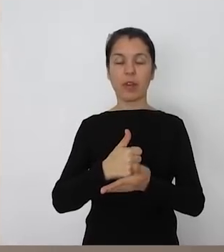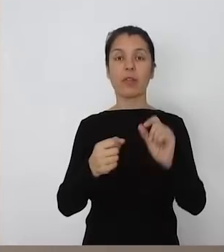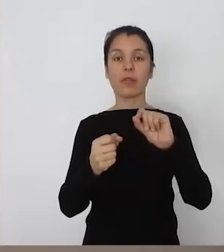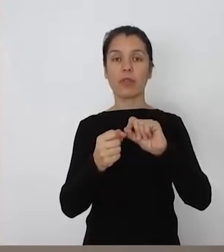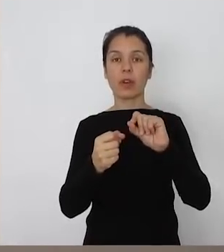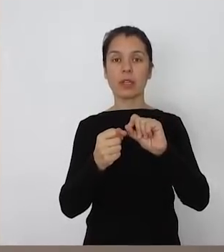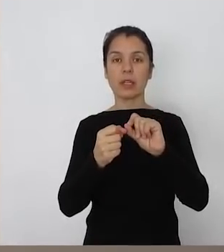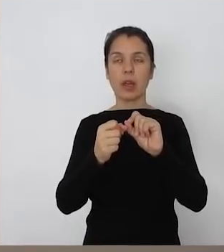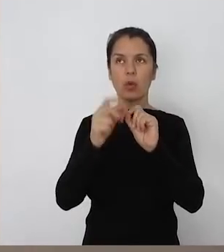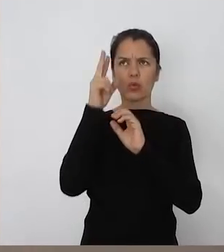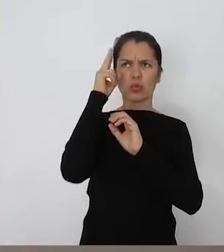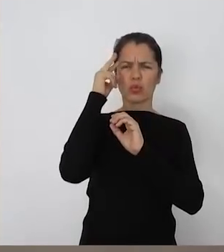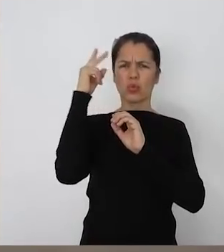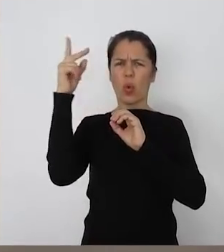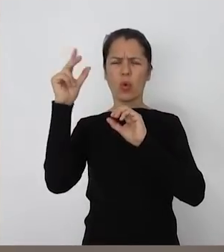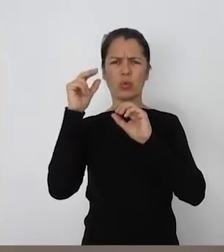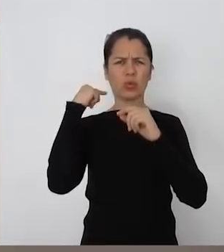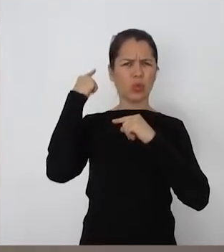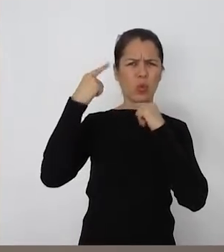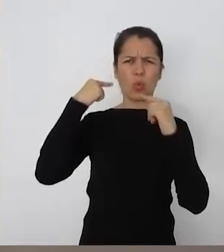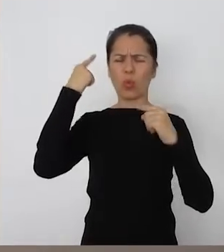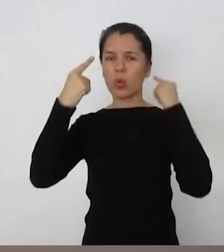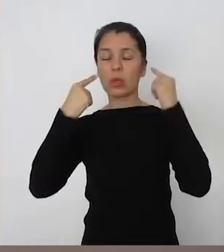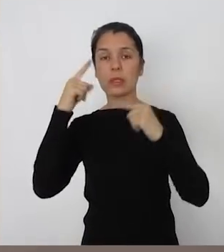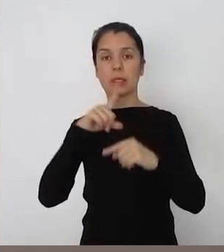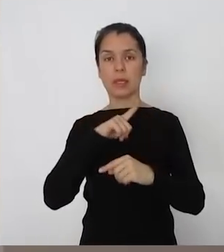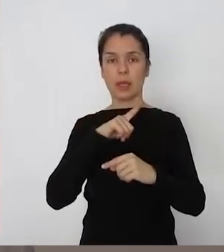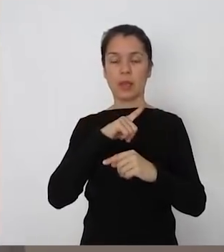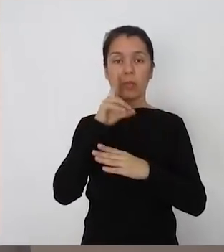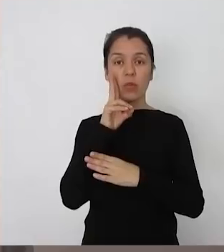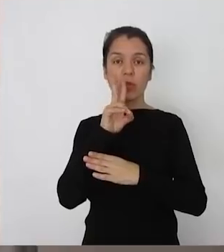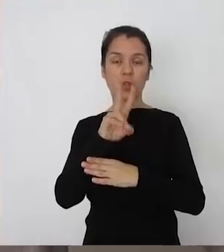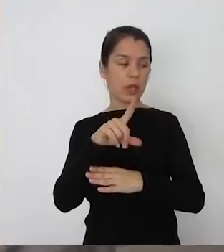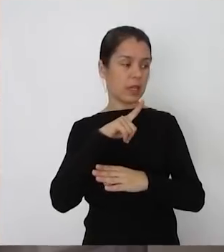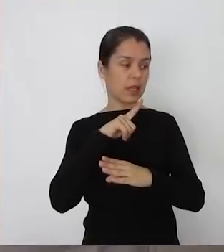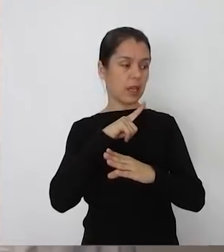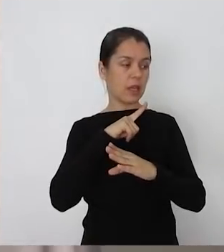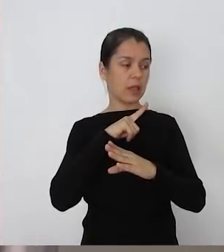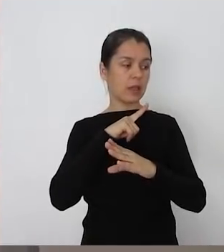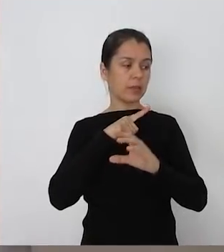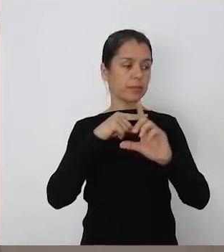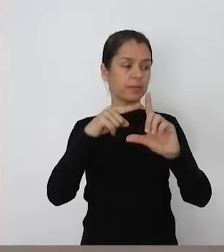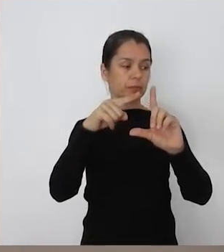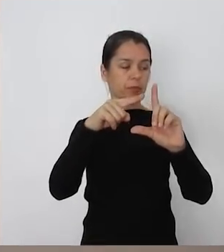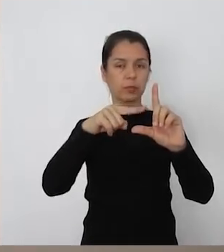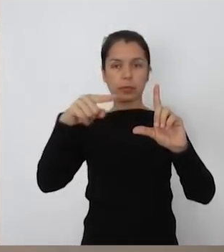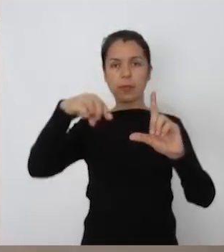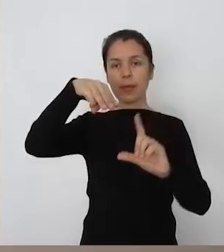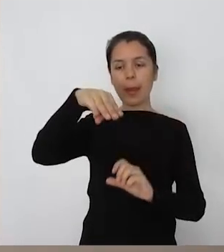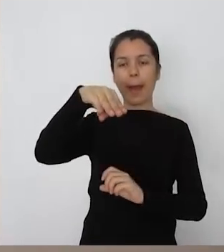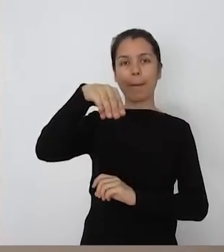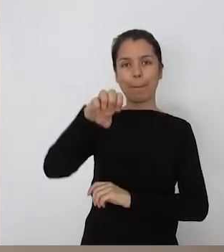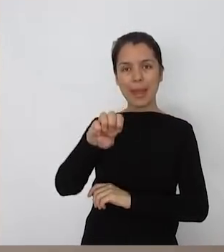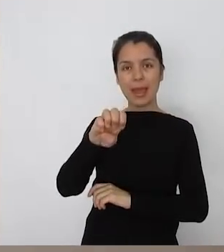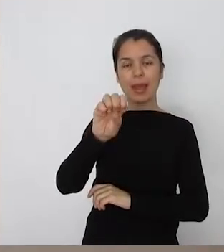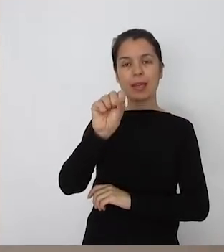não consigo diminuir só na via dopaminérgica, só na via mesolímbica. Ela vai diminuir em todo o encéfalo. Então vamos analisar aqui nessa